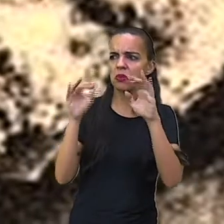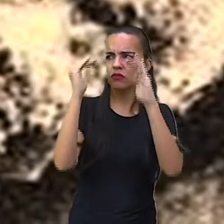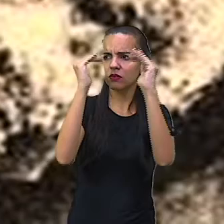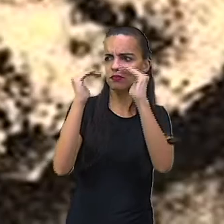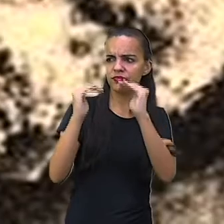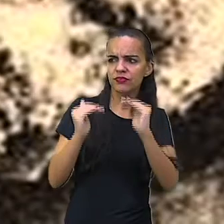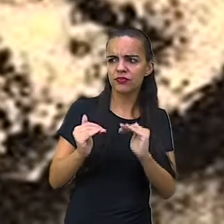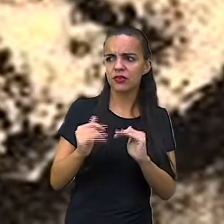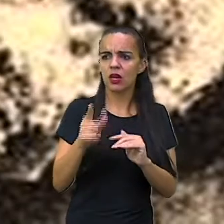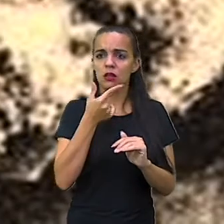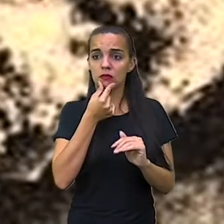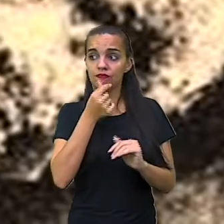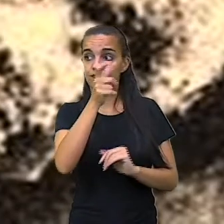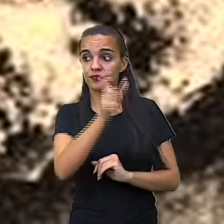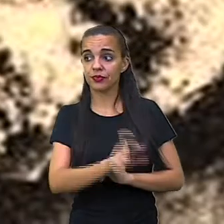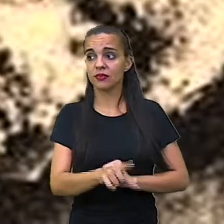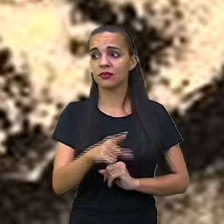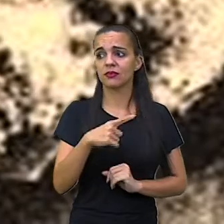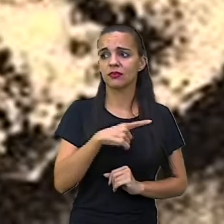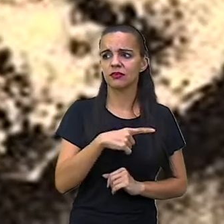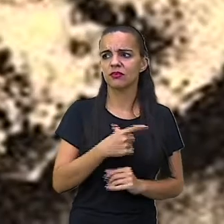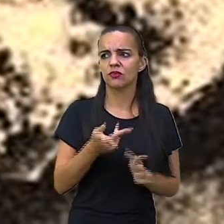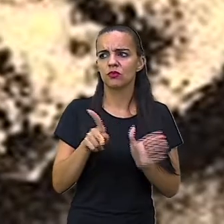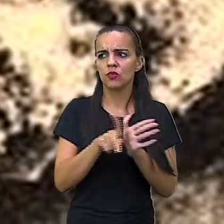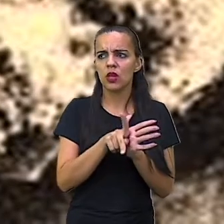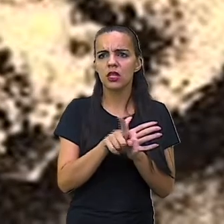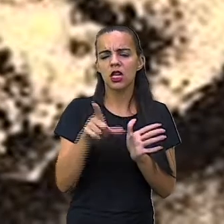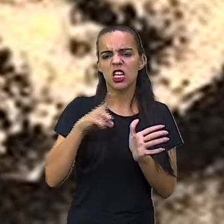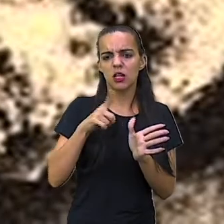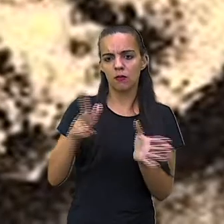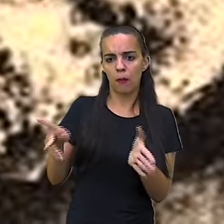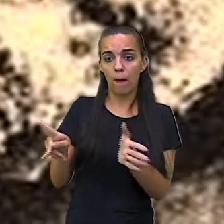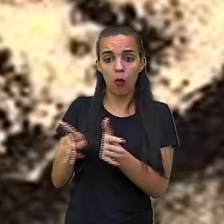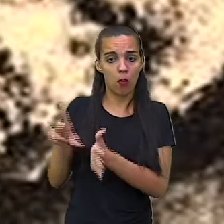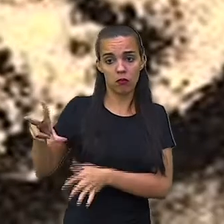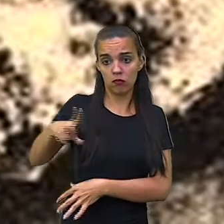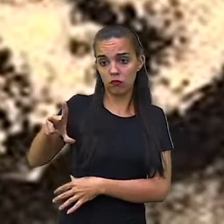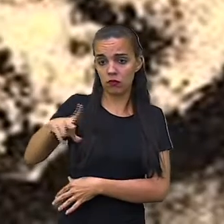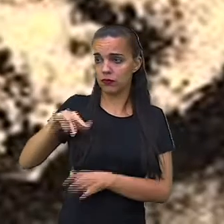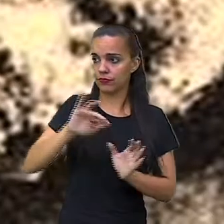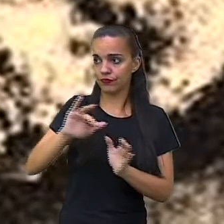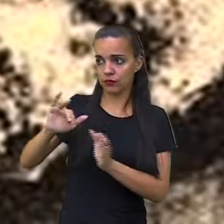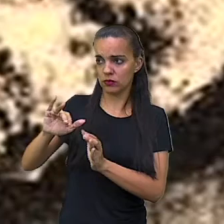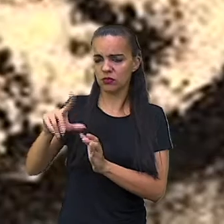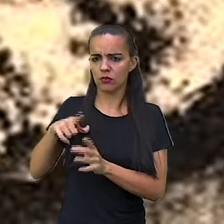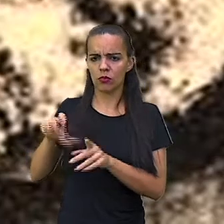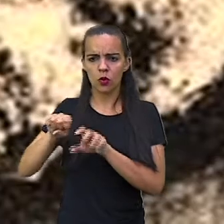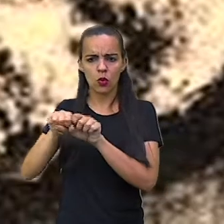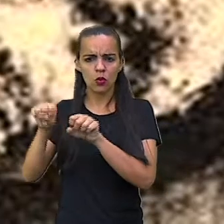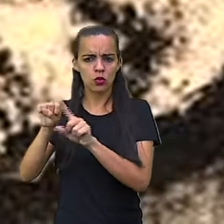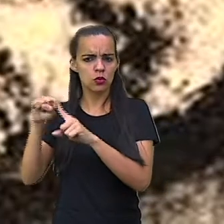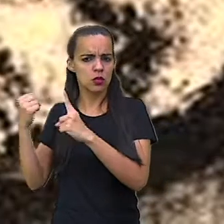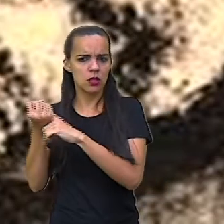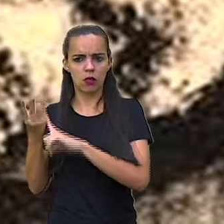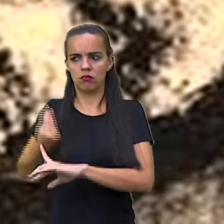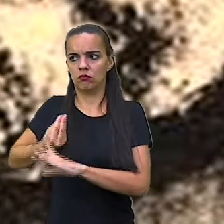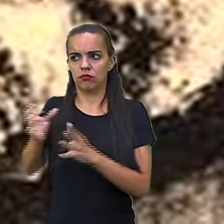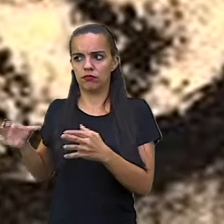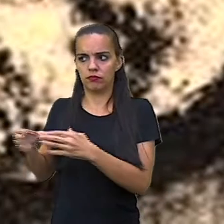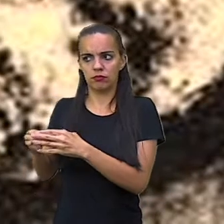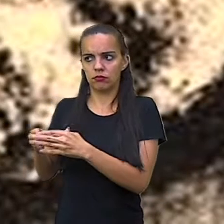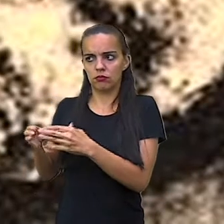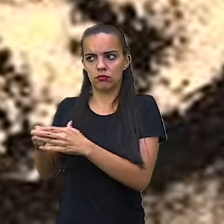entre ambos os sistemas estão a extinção da propriedade privada e o fim das classes sociais. Então não haverá